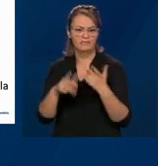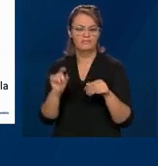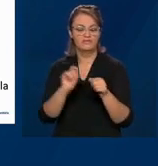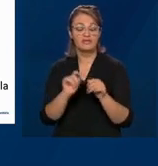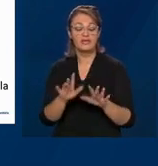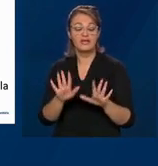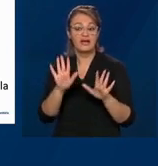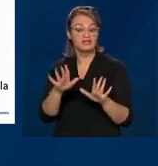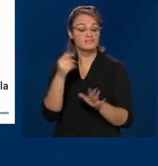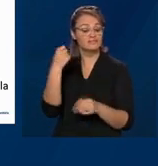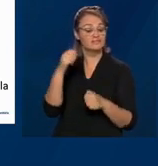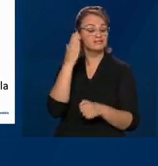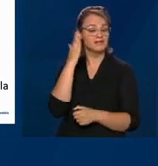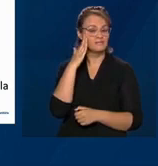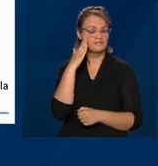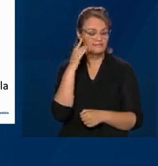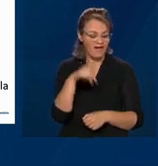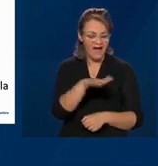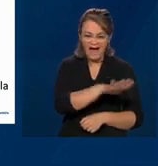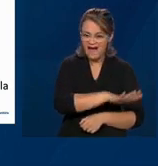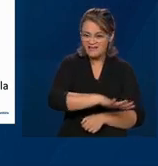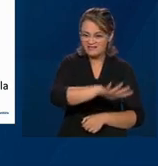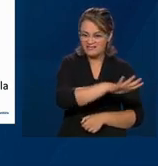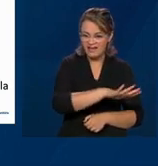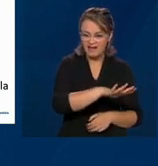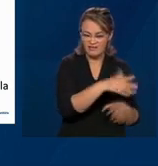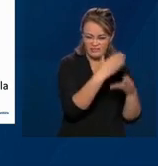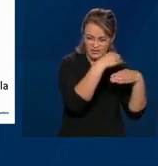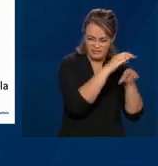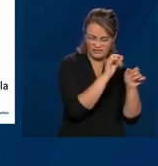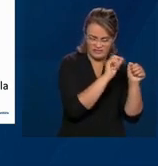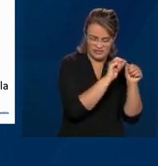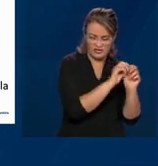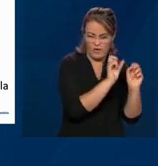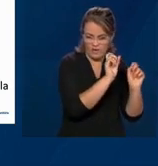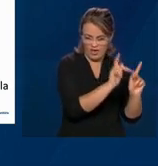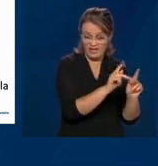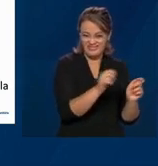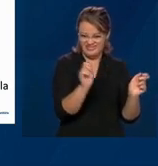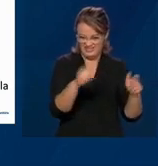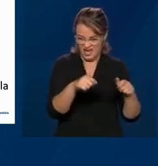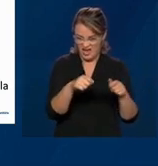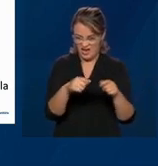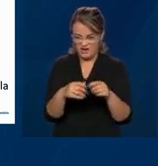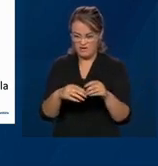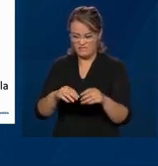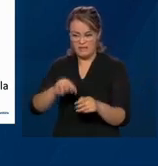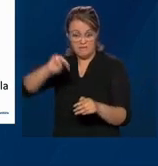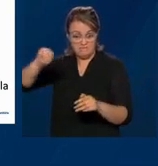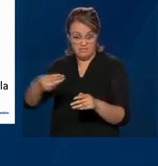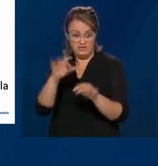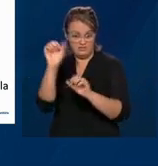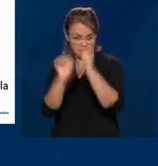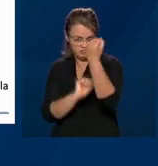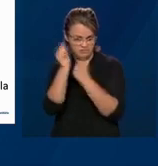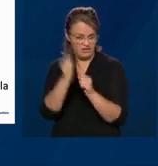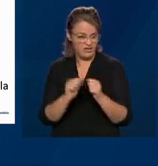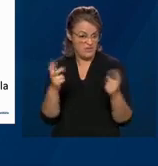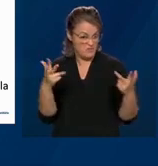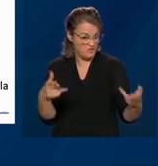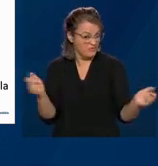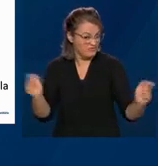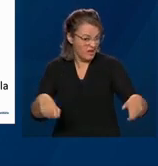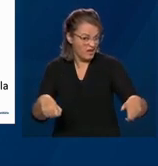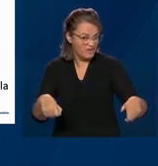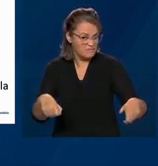precisamos saber se essas mesmas condições que foram observadas no laboratório vão conseguir se manter quando vai para uma escala